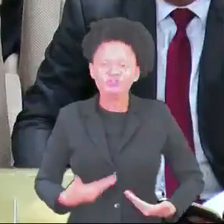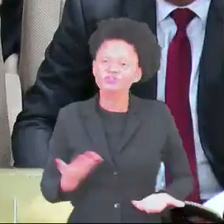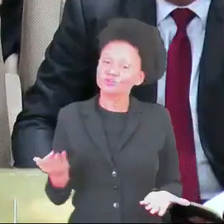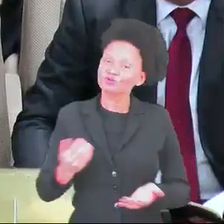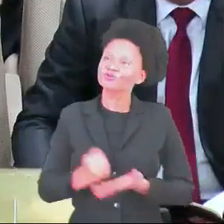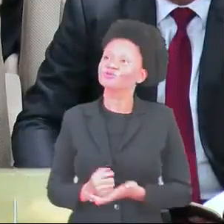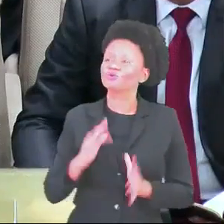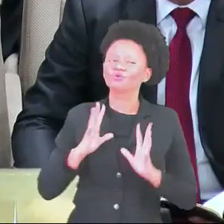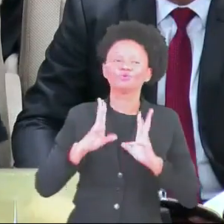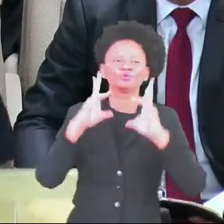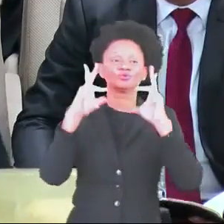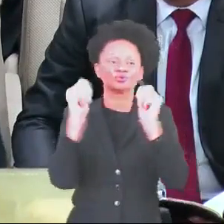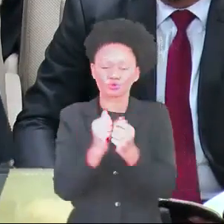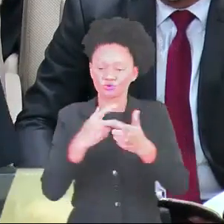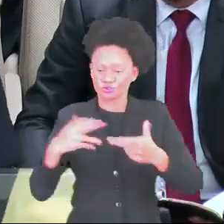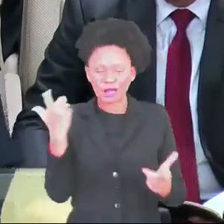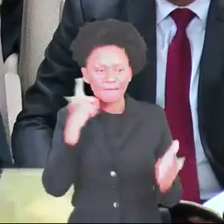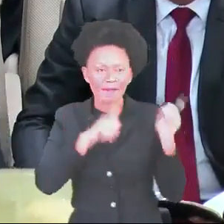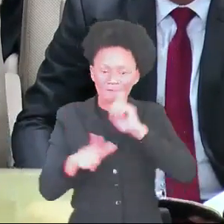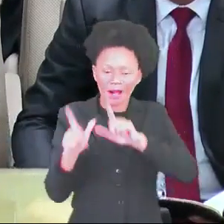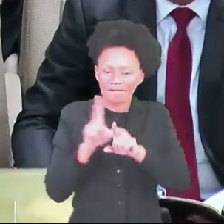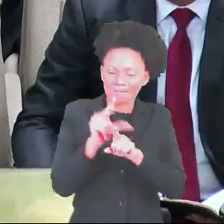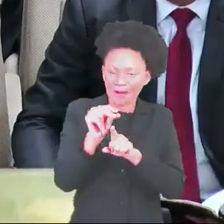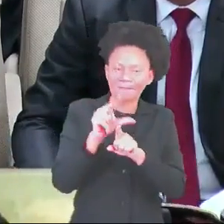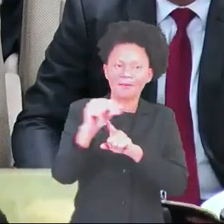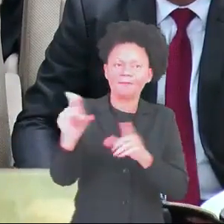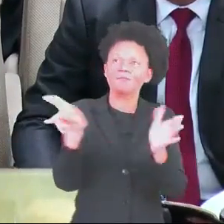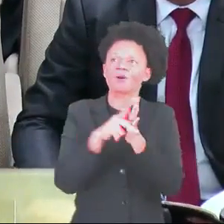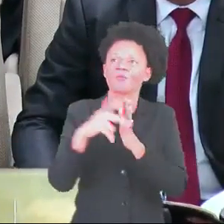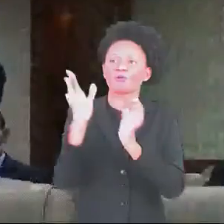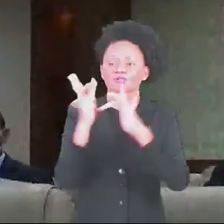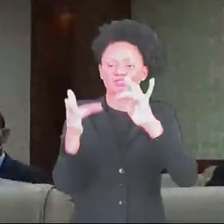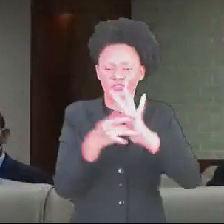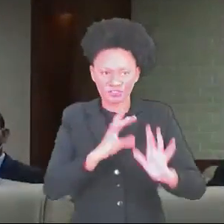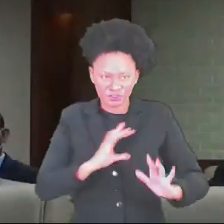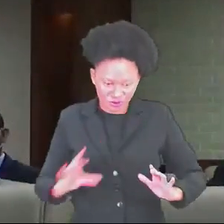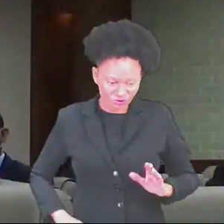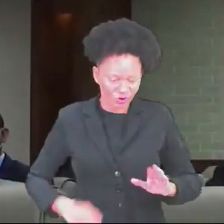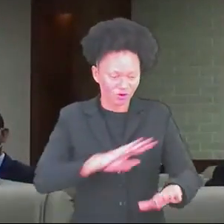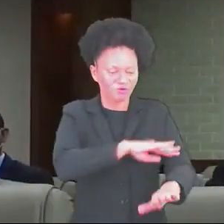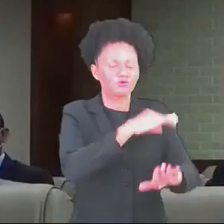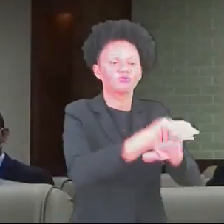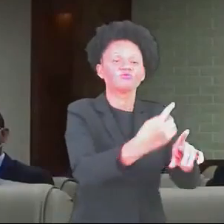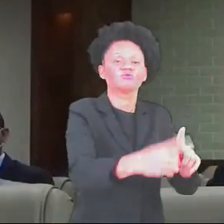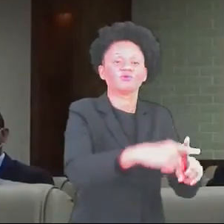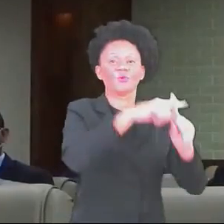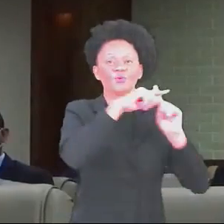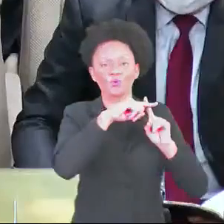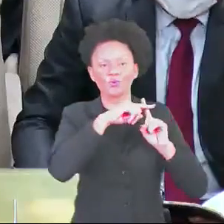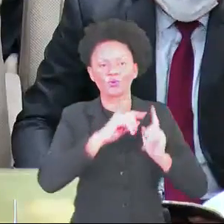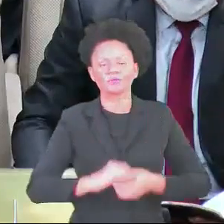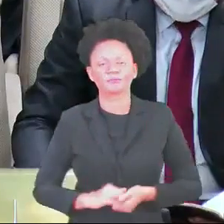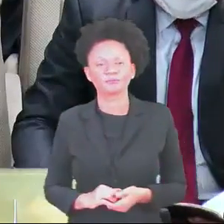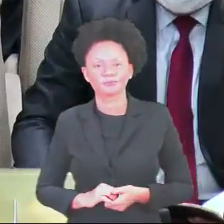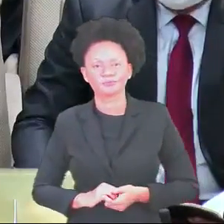de tudo aquilo que foi conquistado por Cristo na cruz do Calvário. Herdeiro.